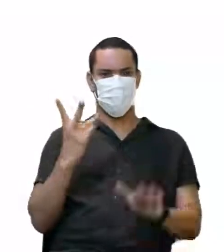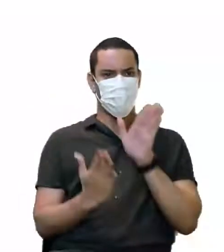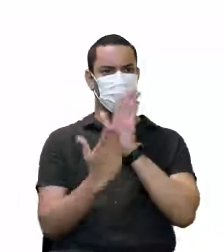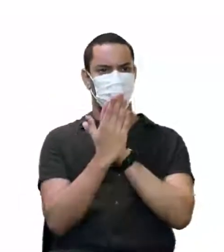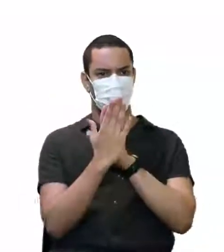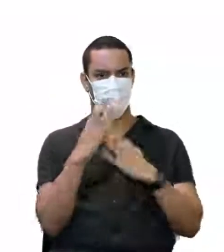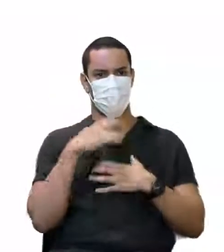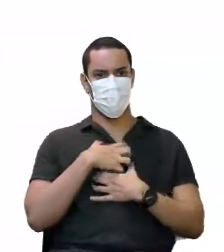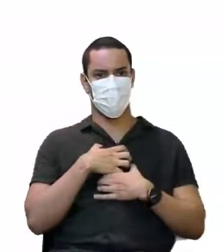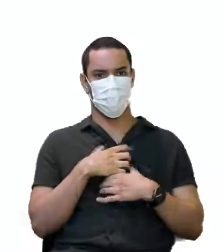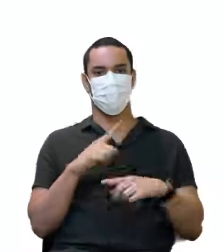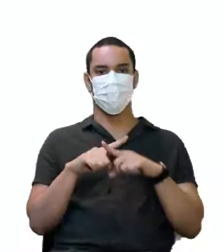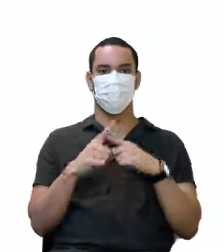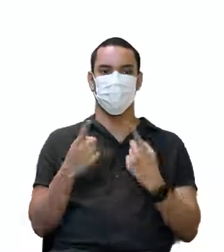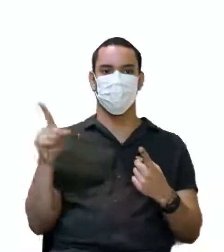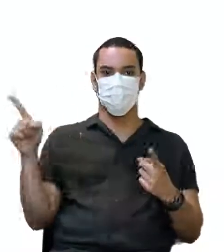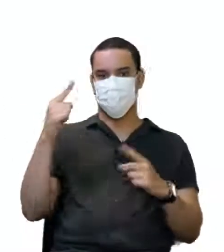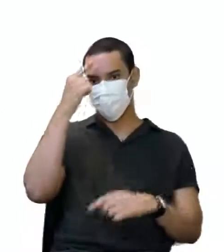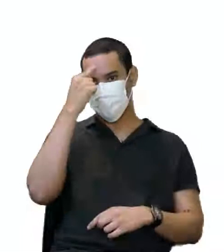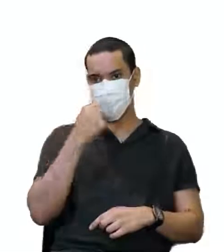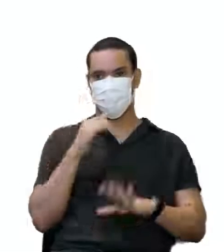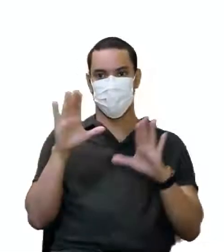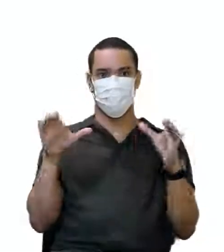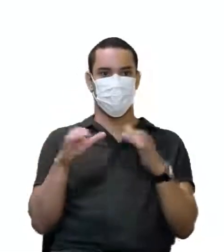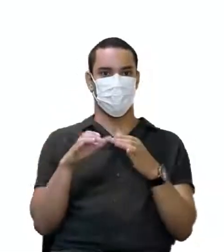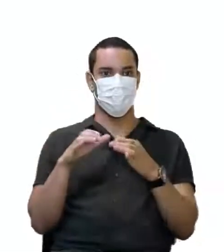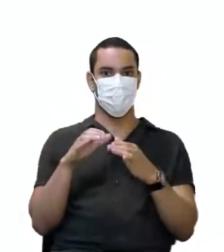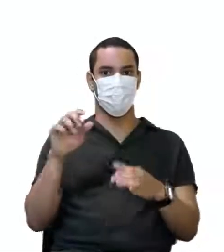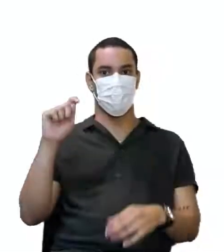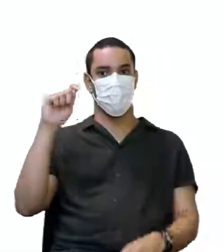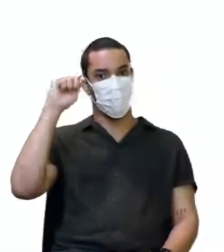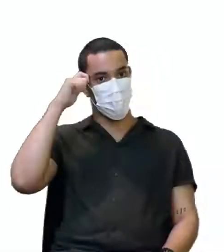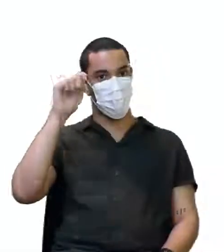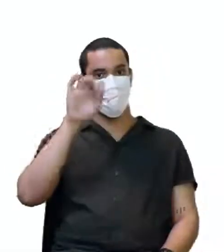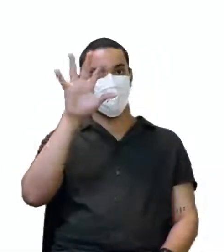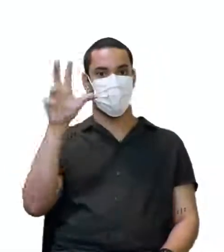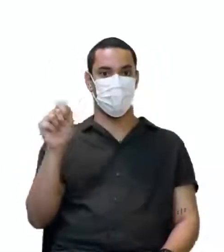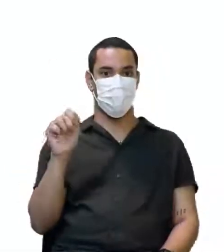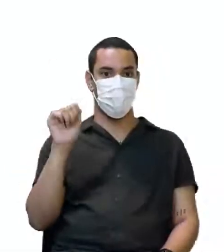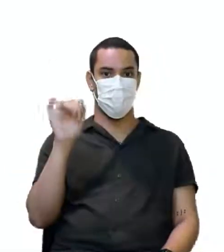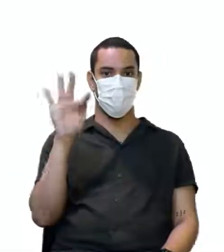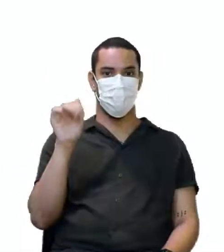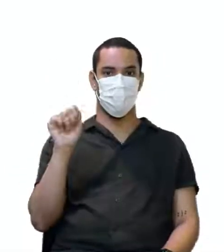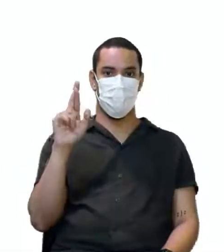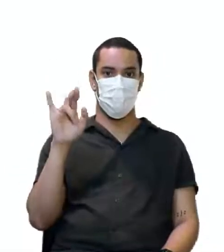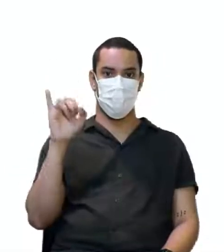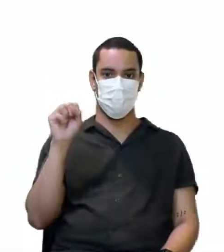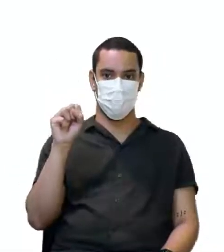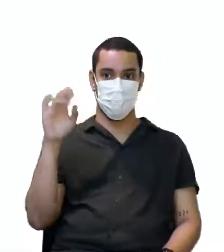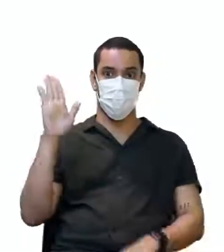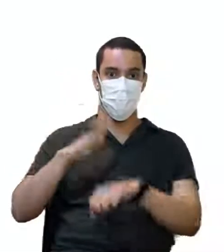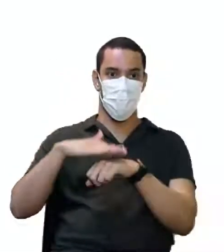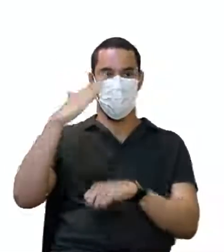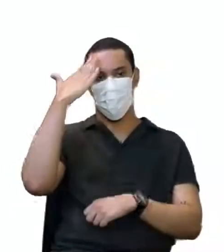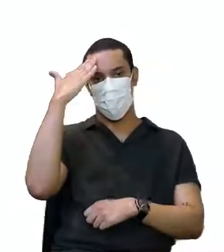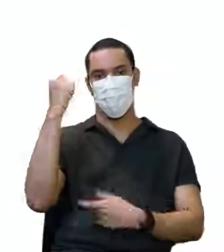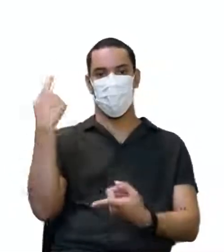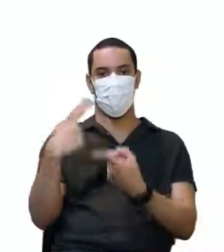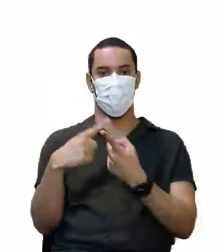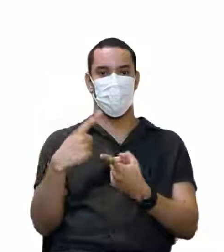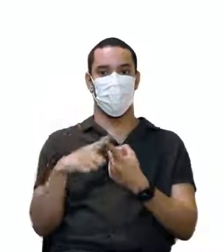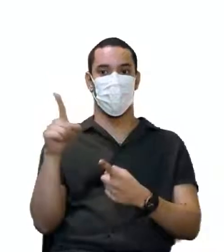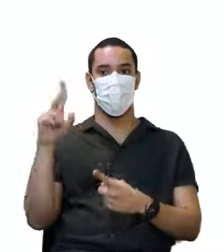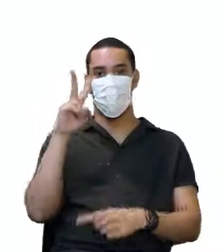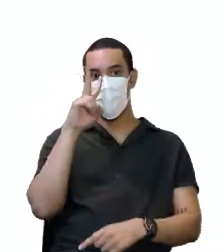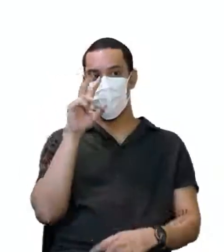embora? As espécies Australopithecus africanos e Australopithecus afarensis são os mais famosos desse gênero. Por quê, professor? Porque eles foram